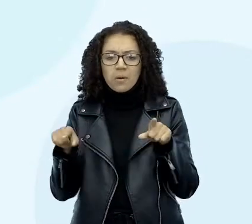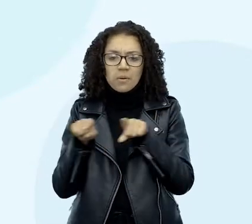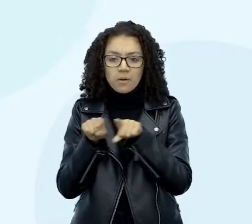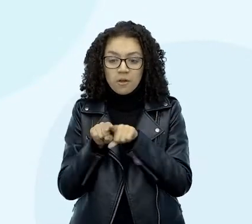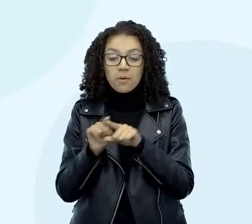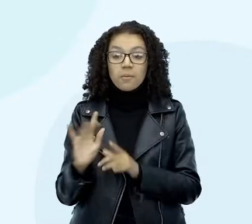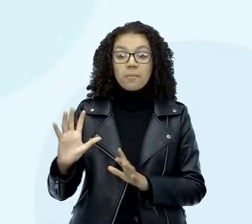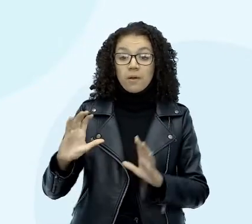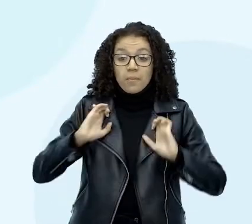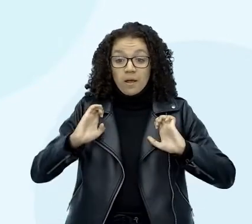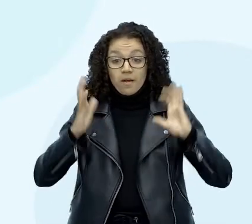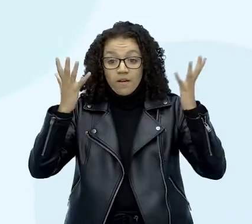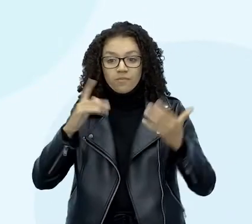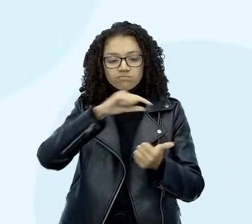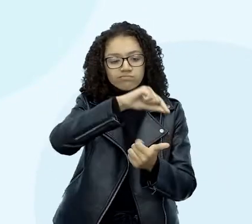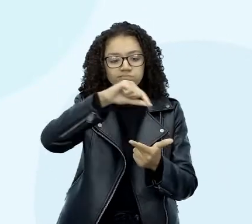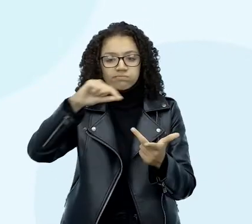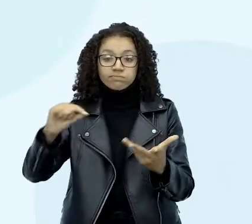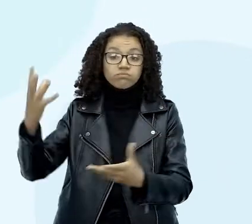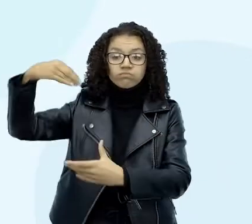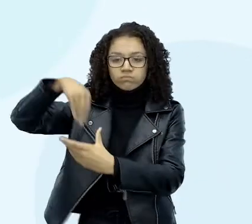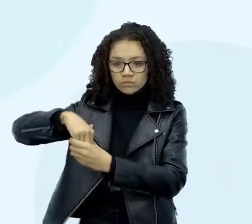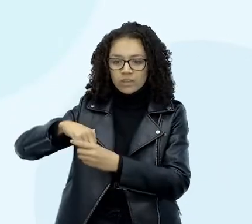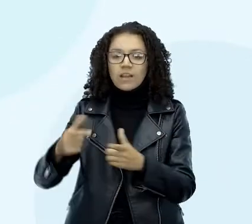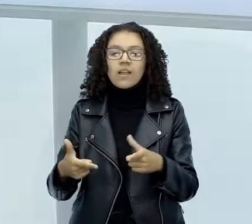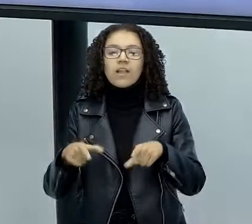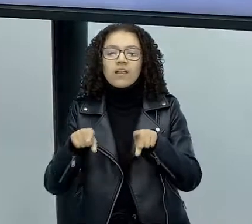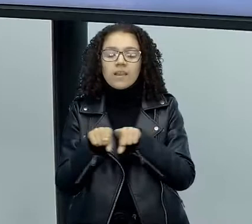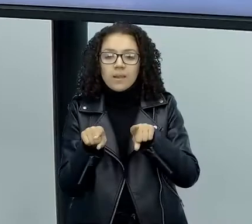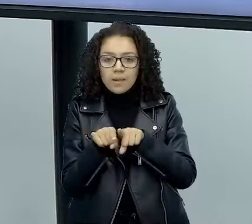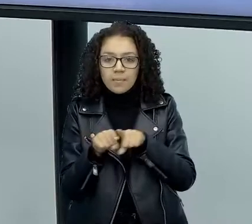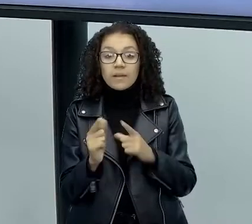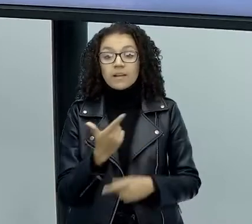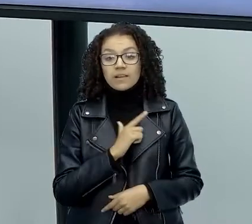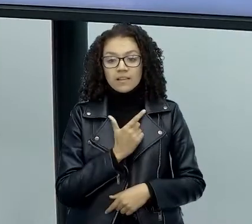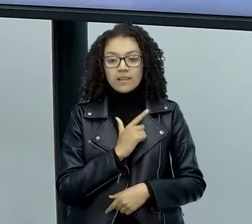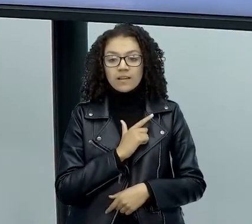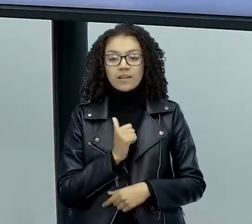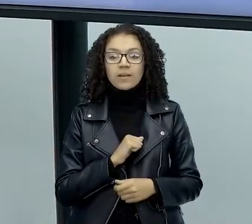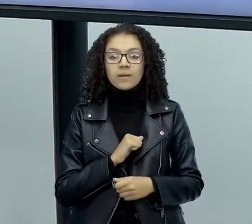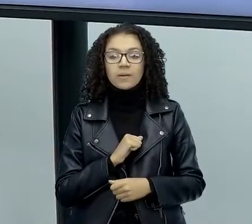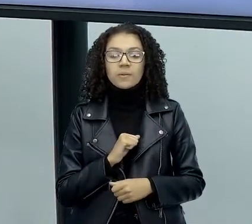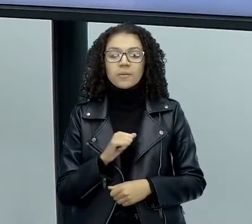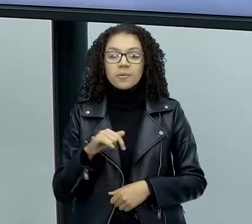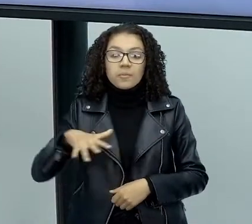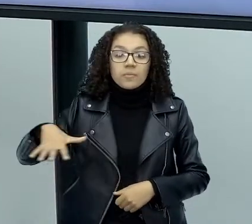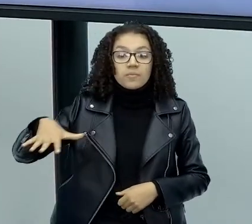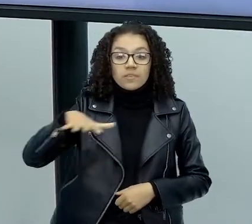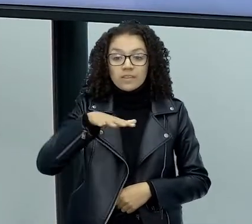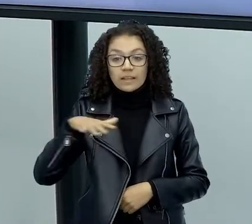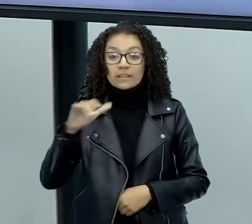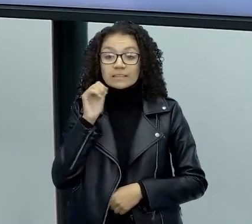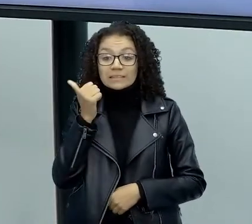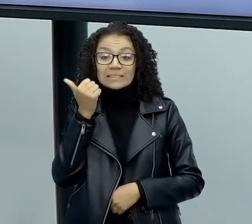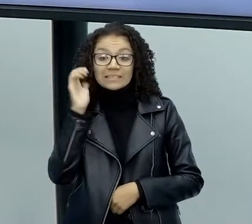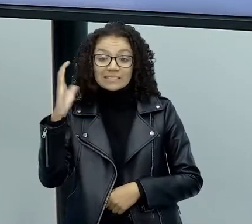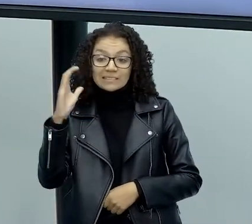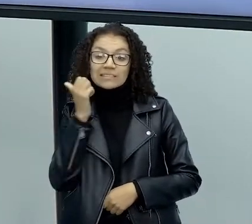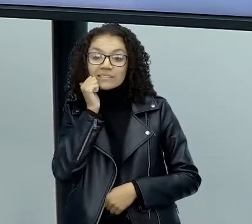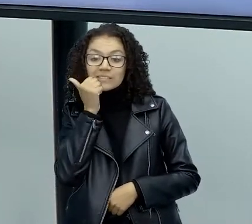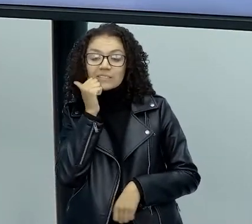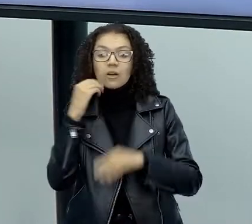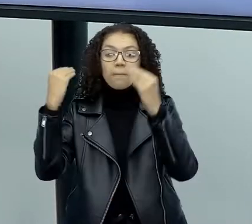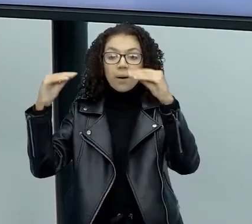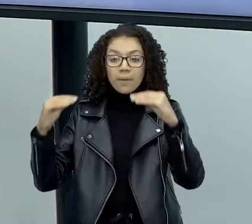eventos promovidos pelo portal. Então, você tem na publicação científica, de artigo científico, ela pode ser publicada